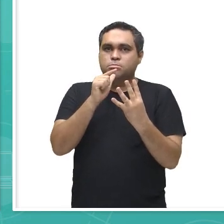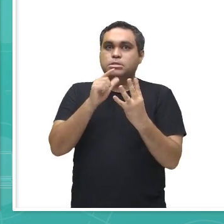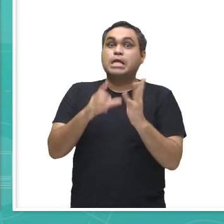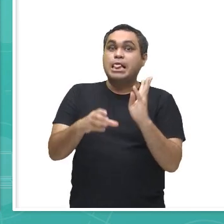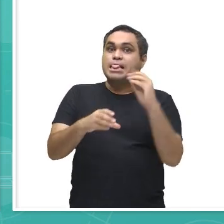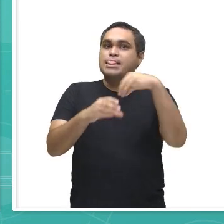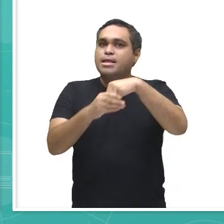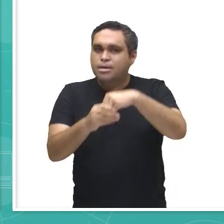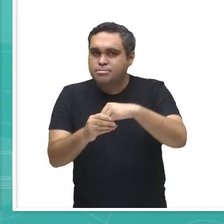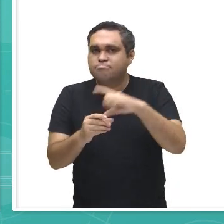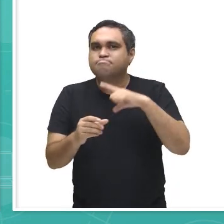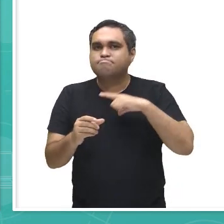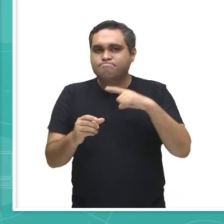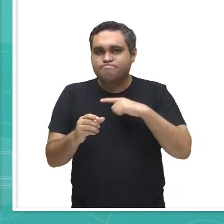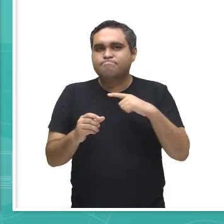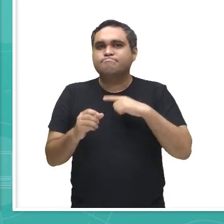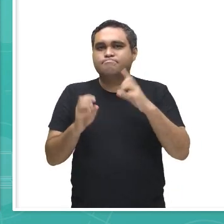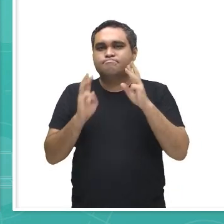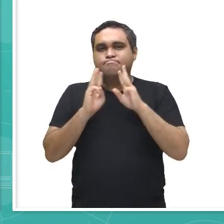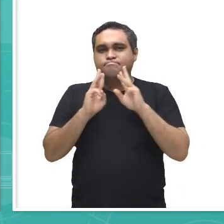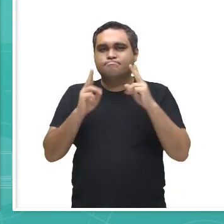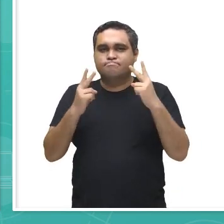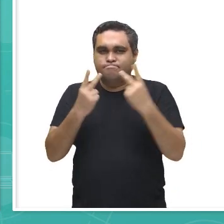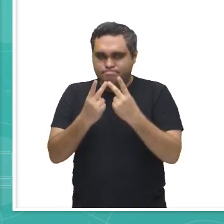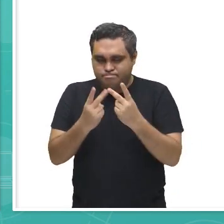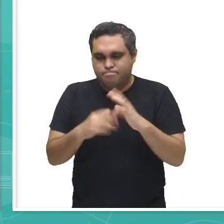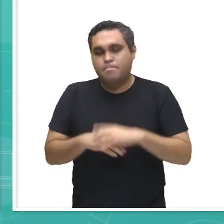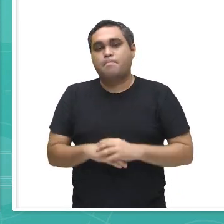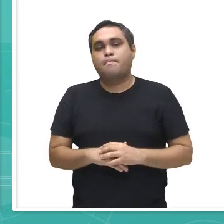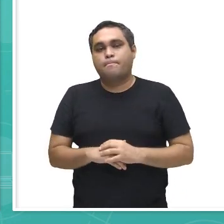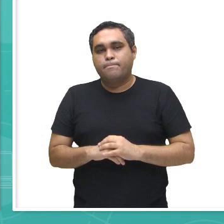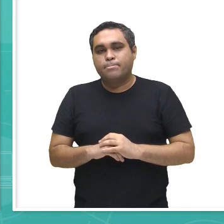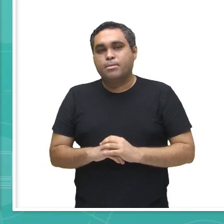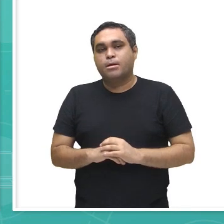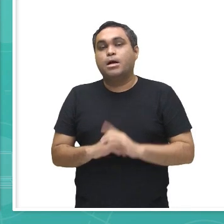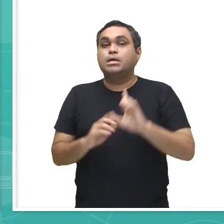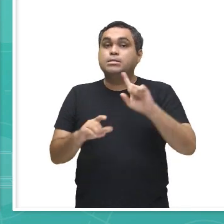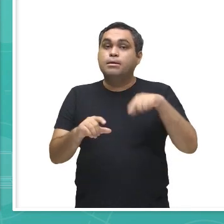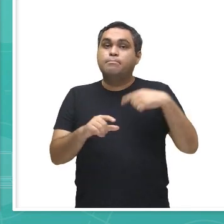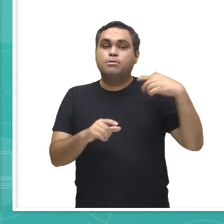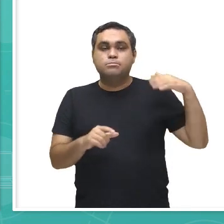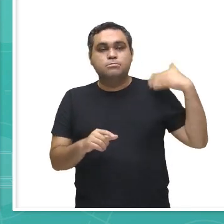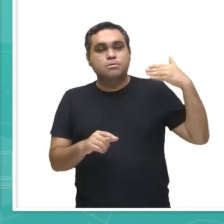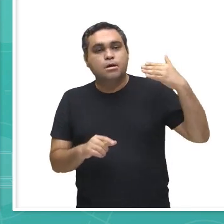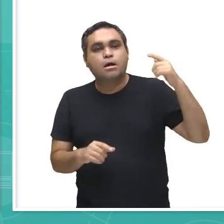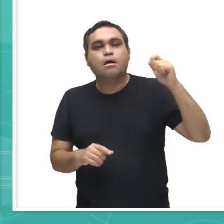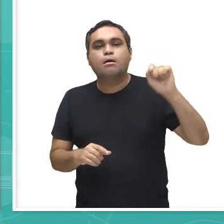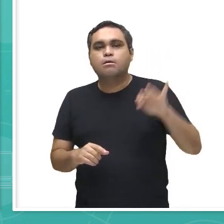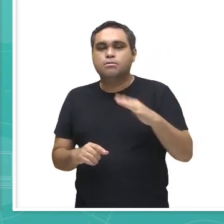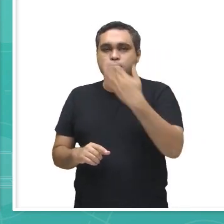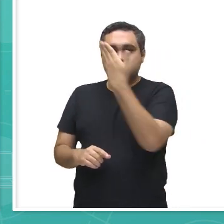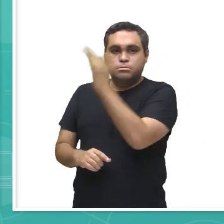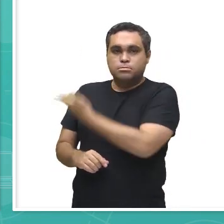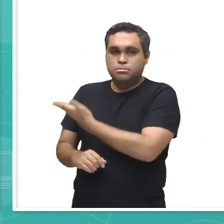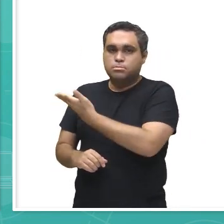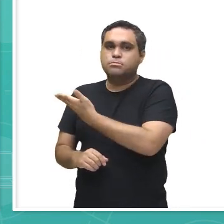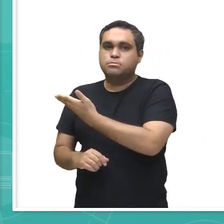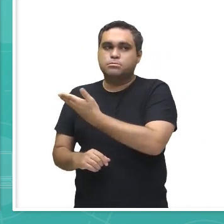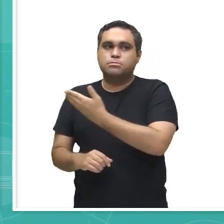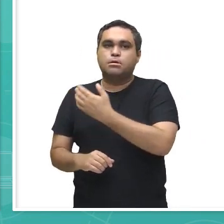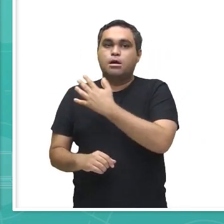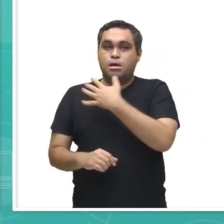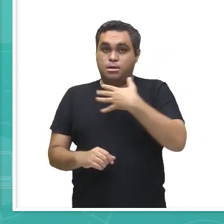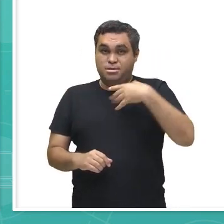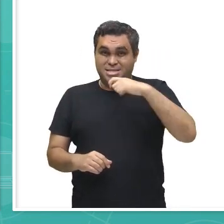4 elementos que constituem ali a matéria. Depois dele, a gente observa